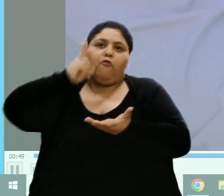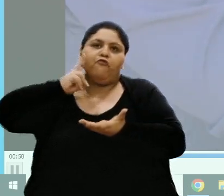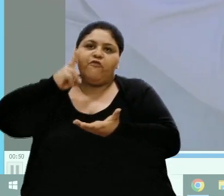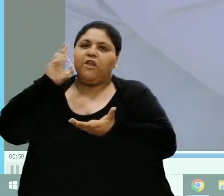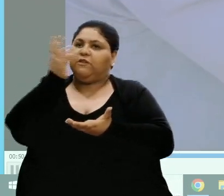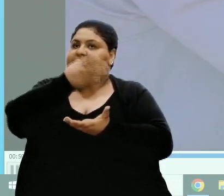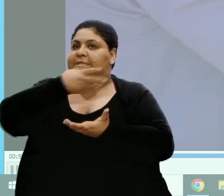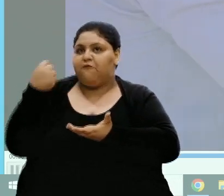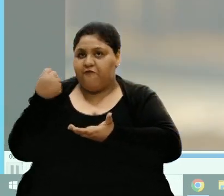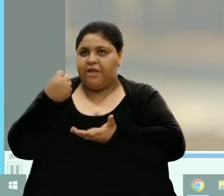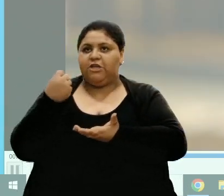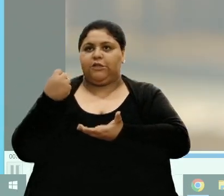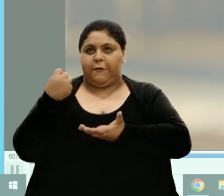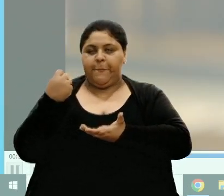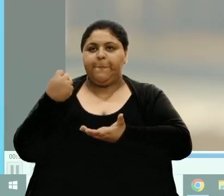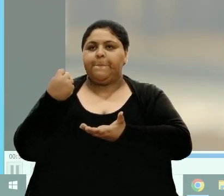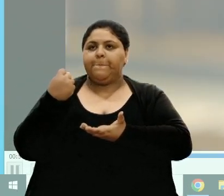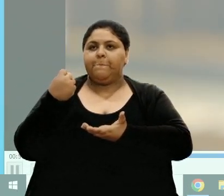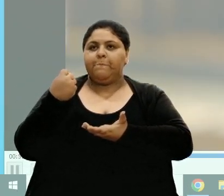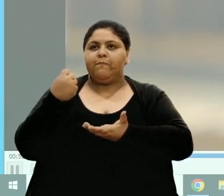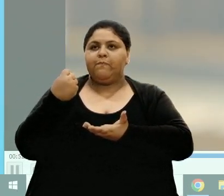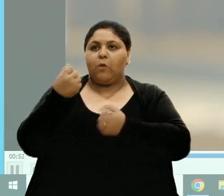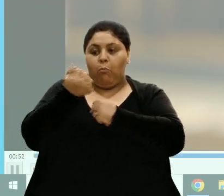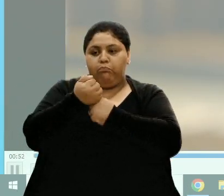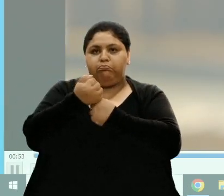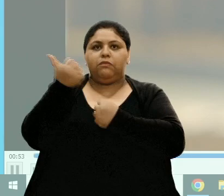cerveja ou espumante.